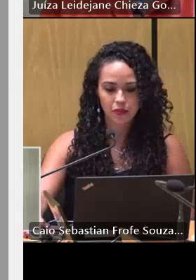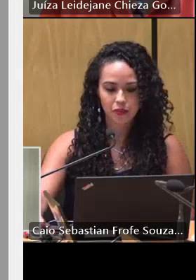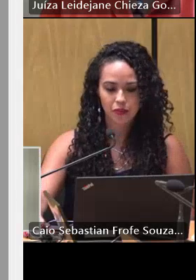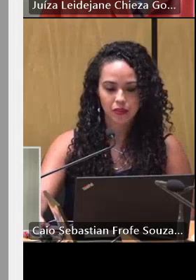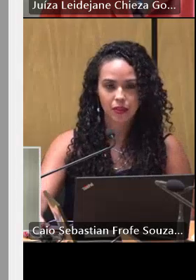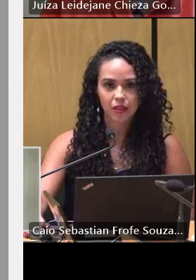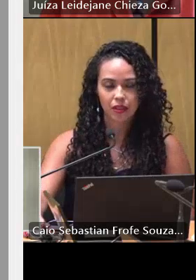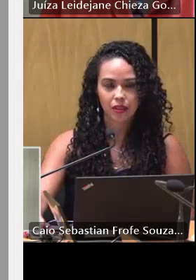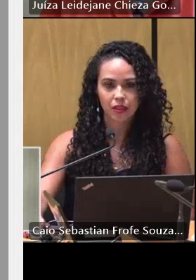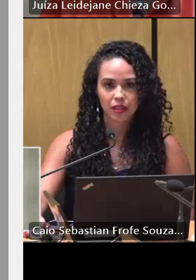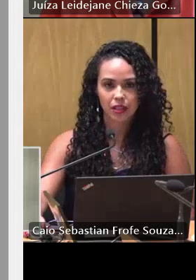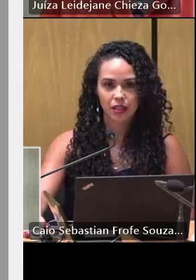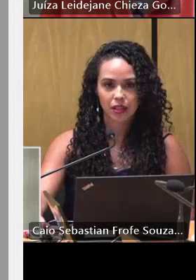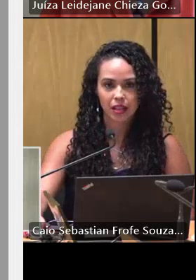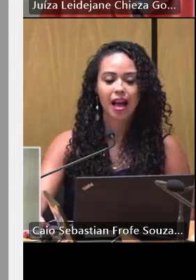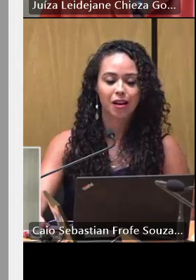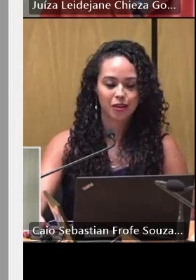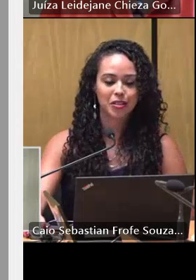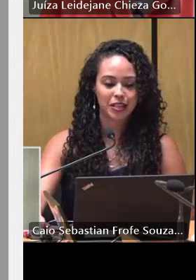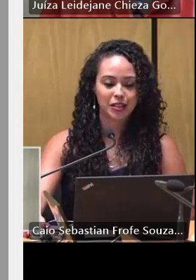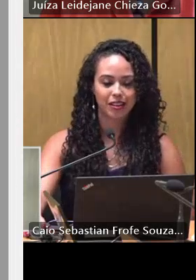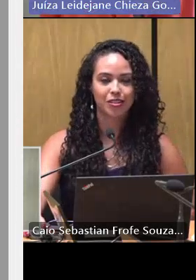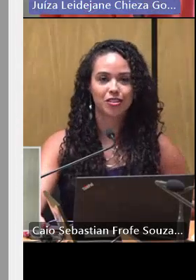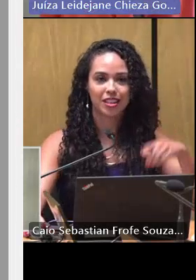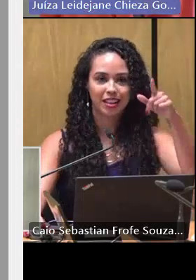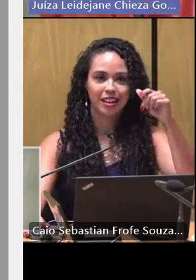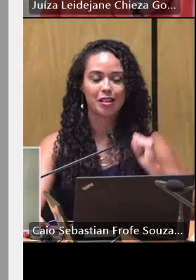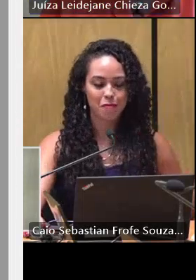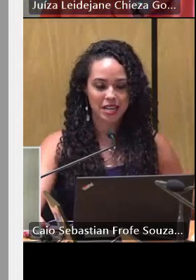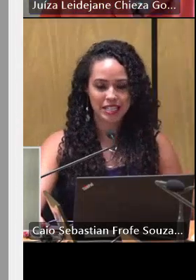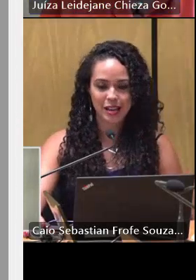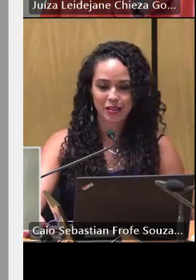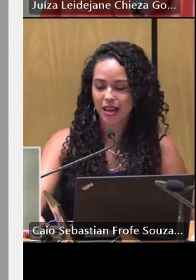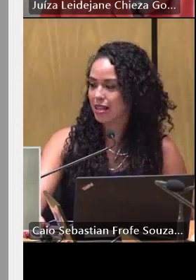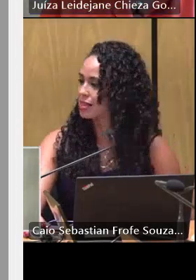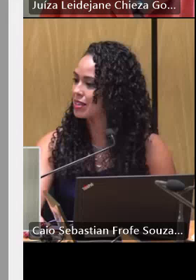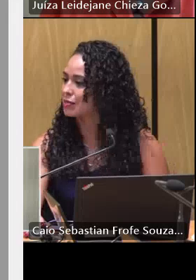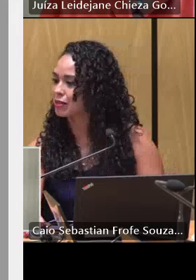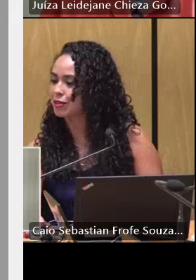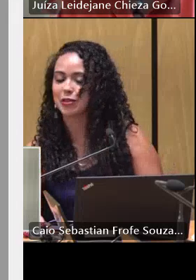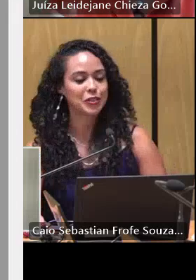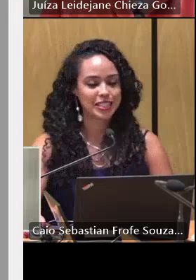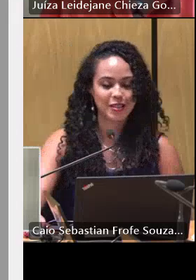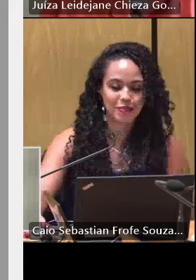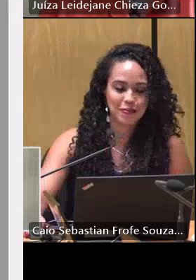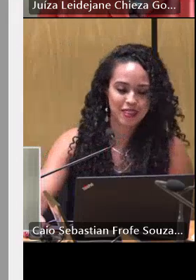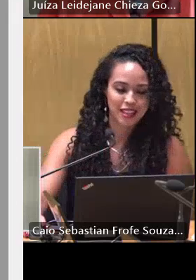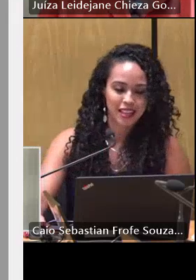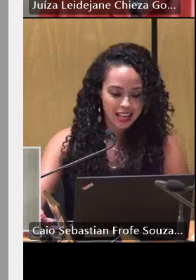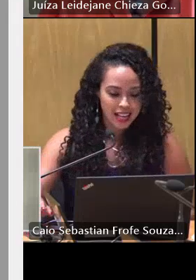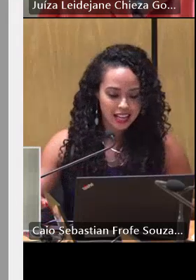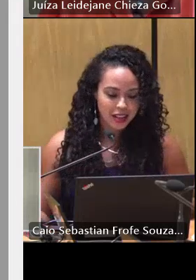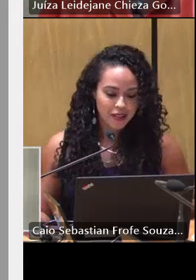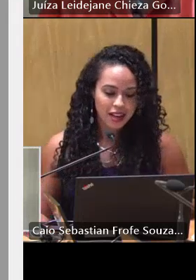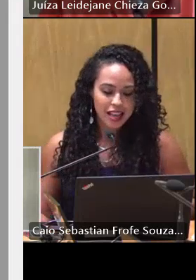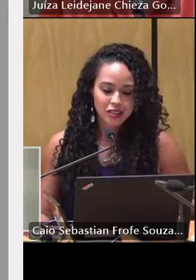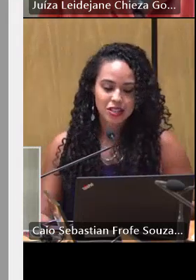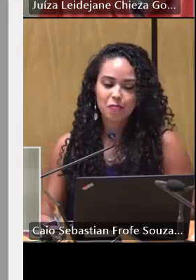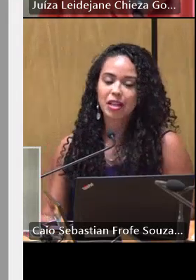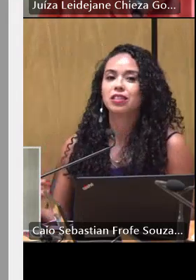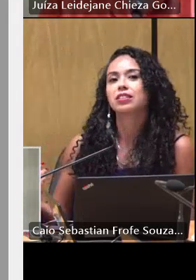mim Ah Agora consigo acho que tá aparecendo né tá aparecendo para todos sim então A